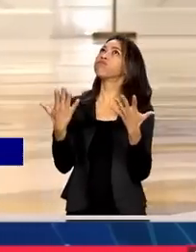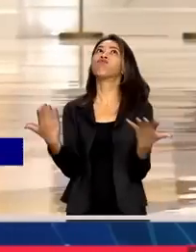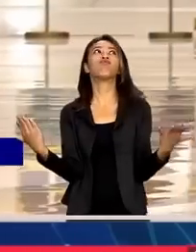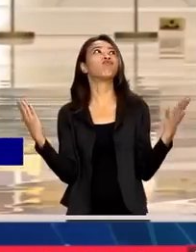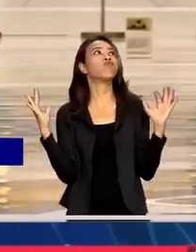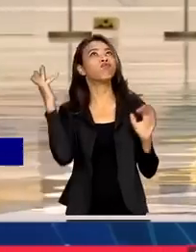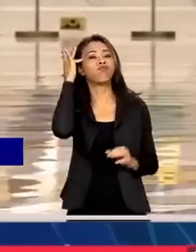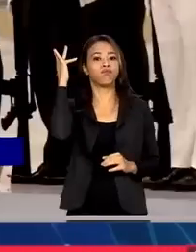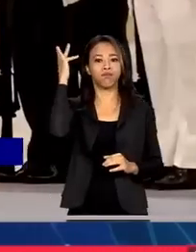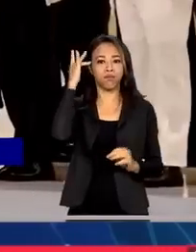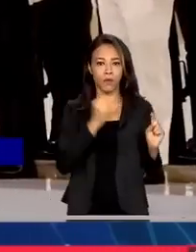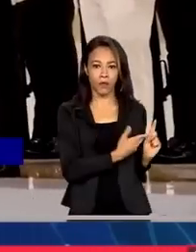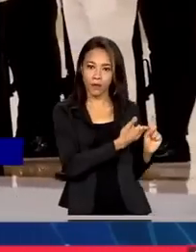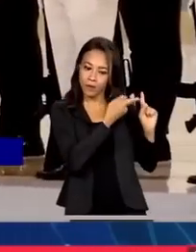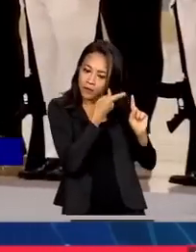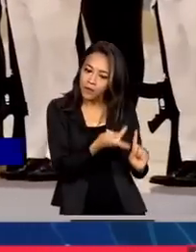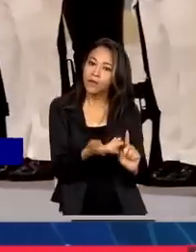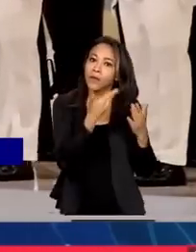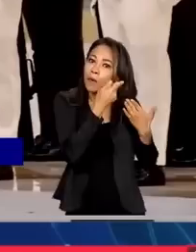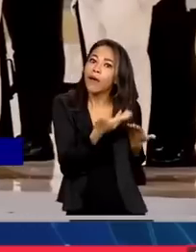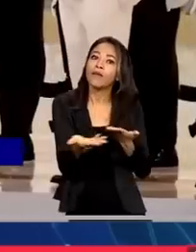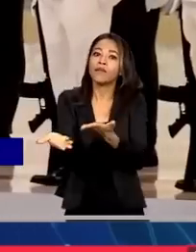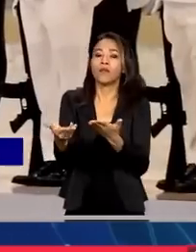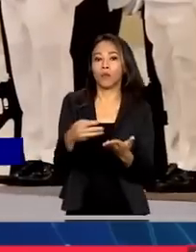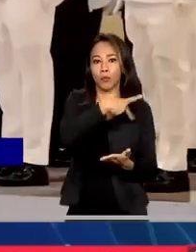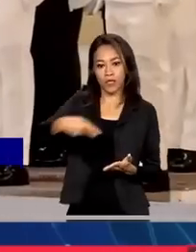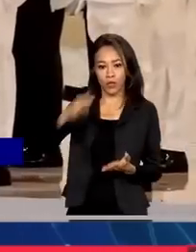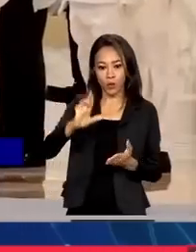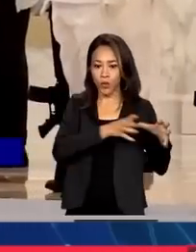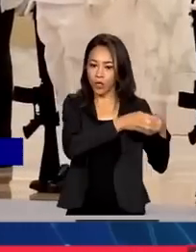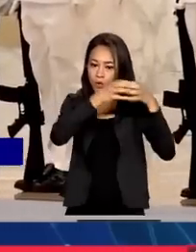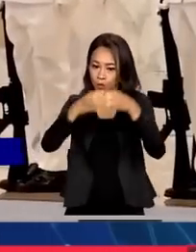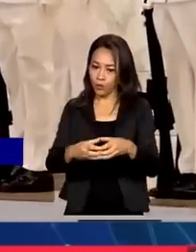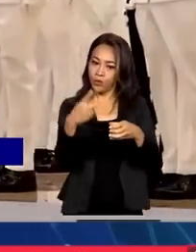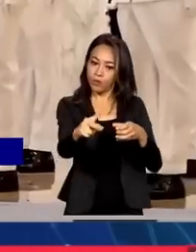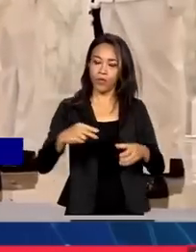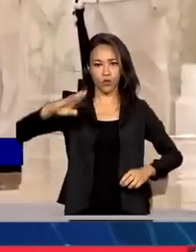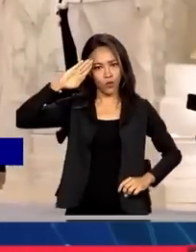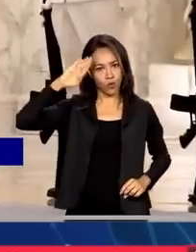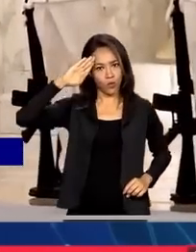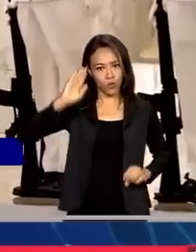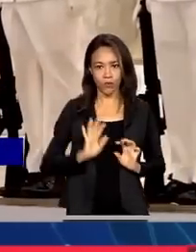que ele recebeu o presidente Lula com todo o aparato militar musical e compenetrados soldadinhos.